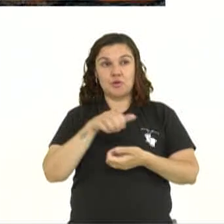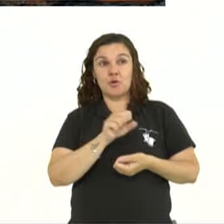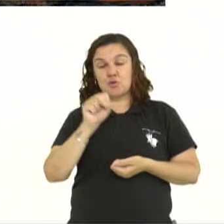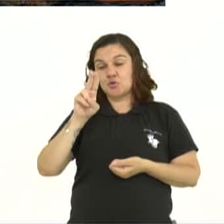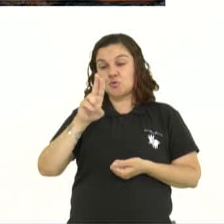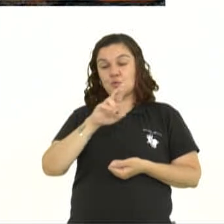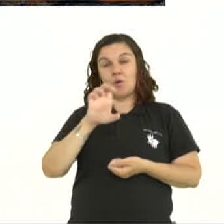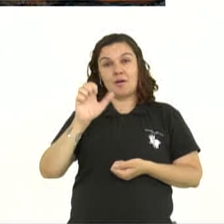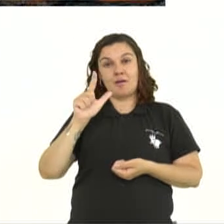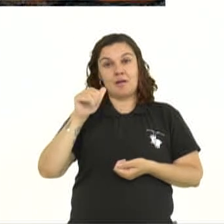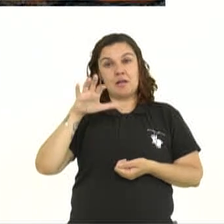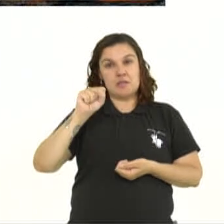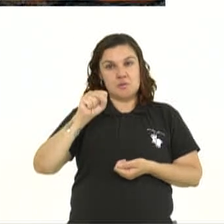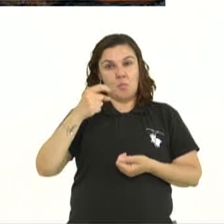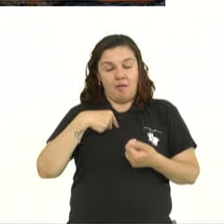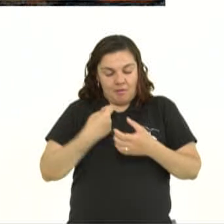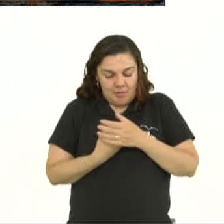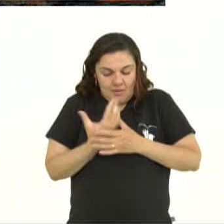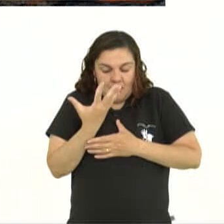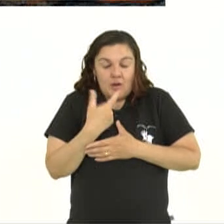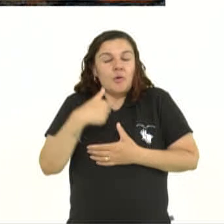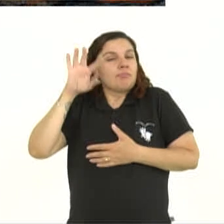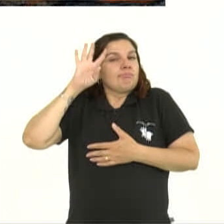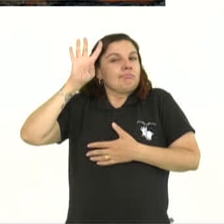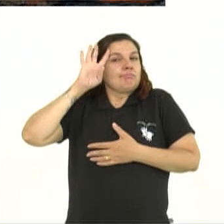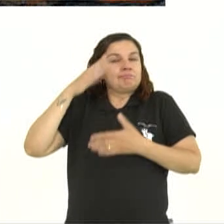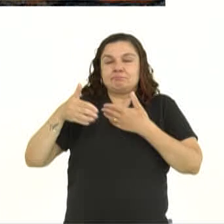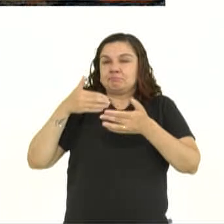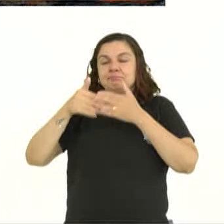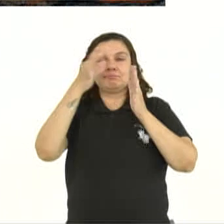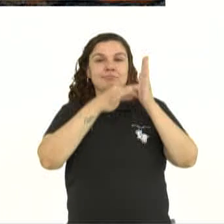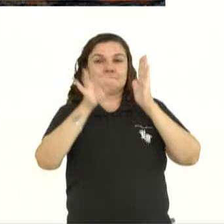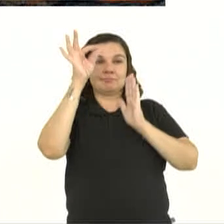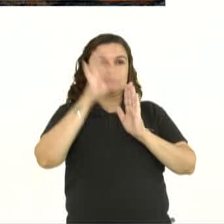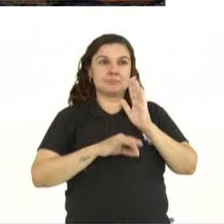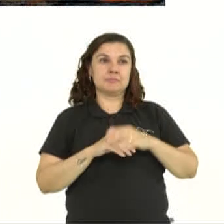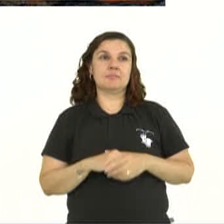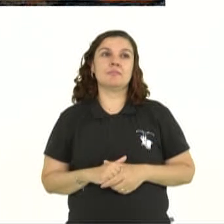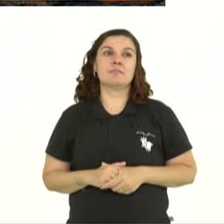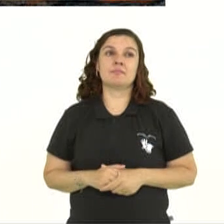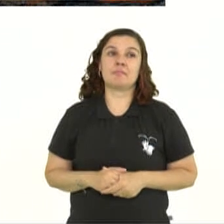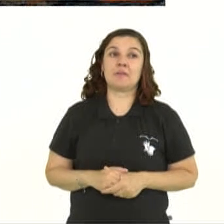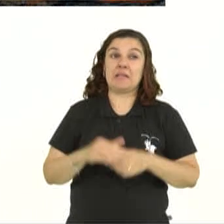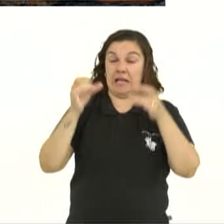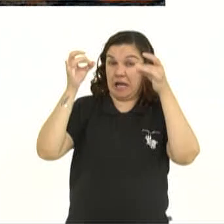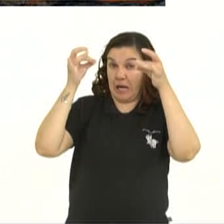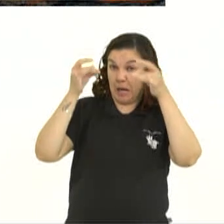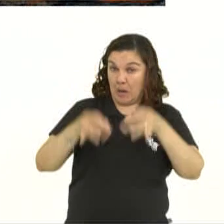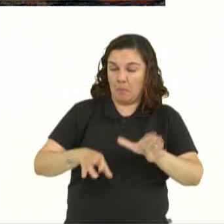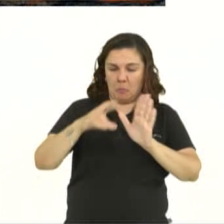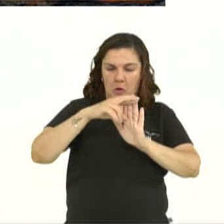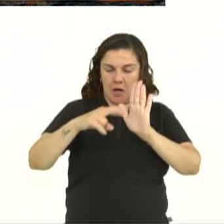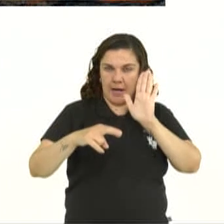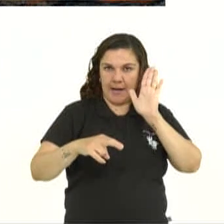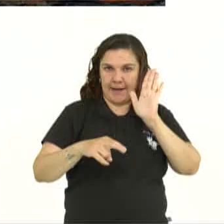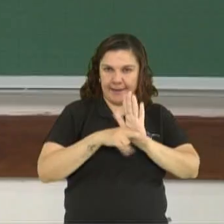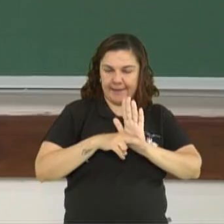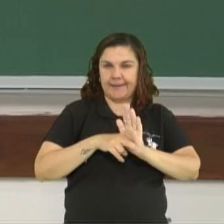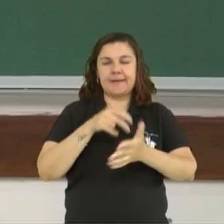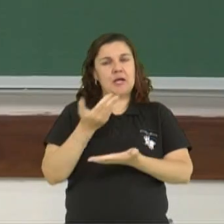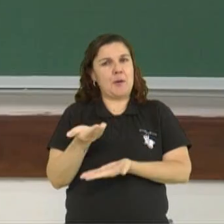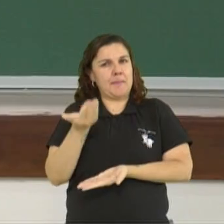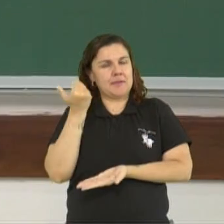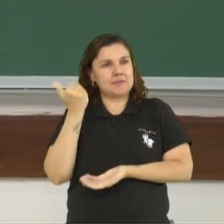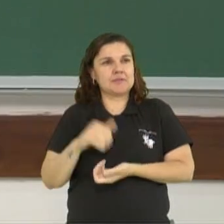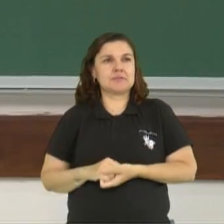do eu interior, ou seja, eu vou fazer aquilo que eu tenho na imaginação dentro da pintura. Abandono das regras rígidas figurativas é a grande